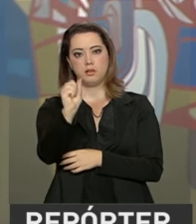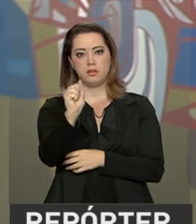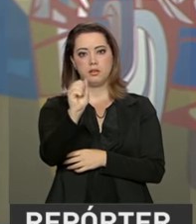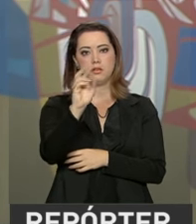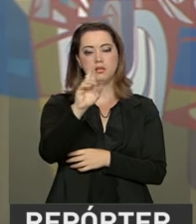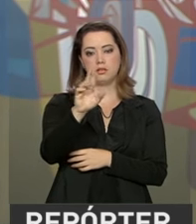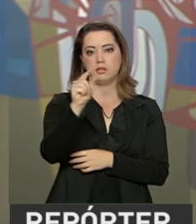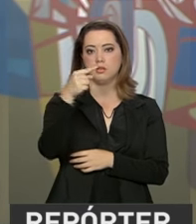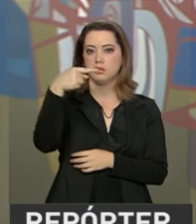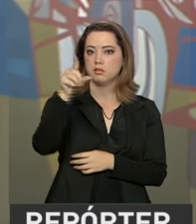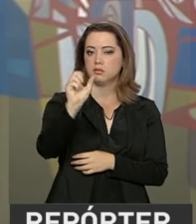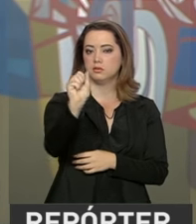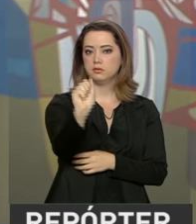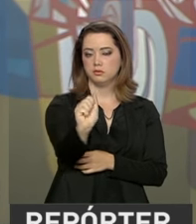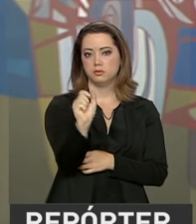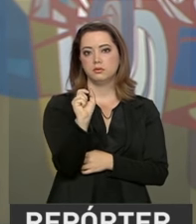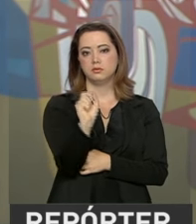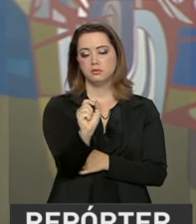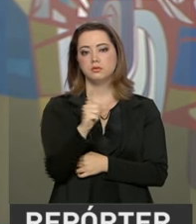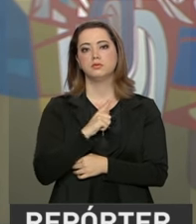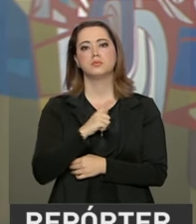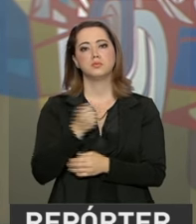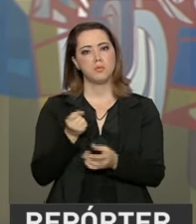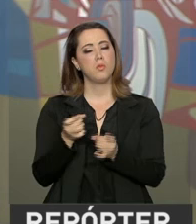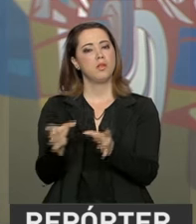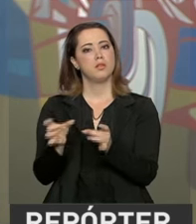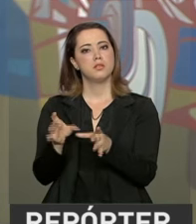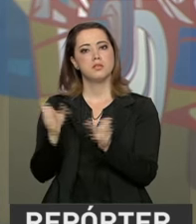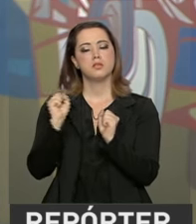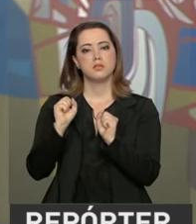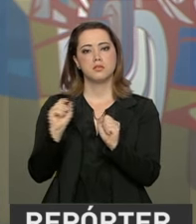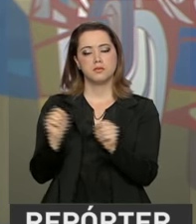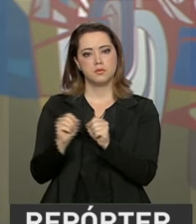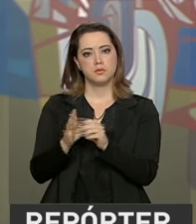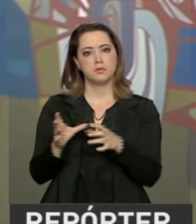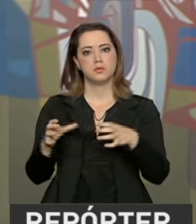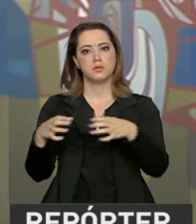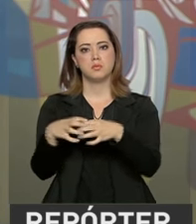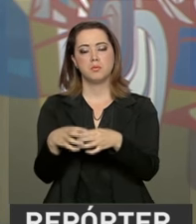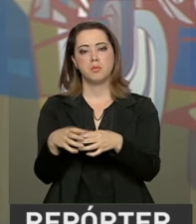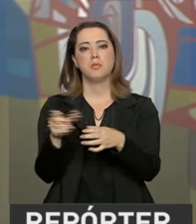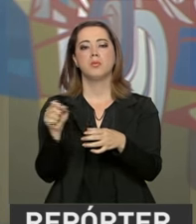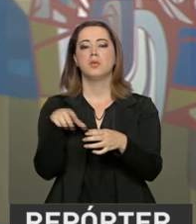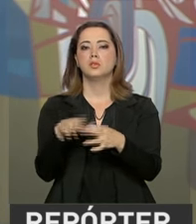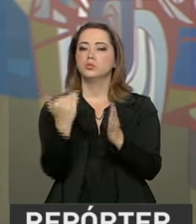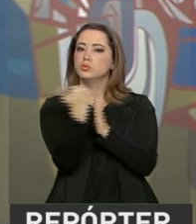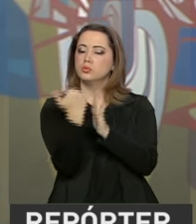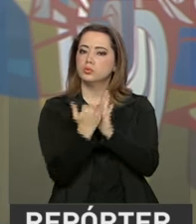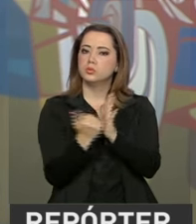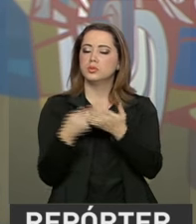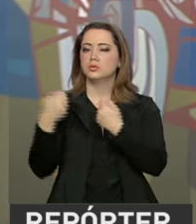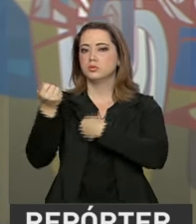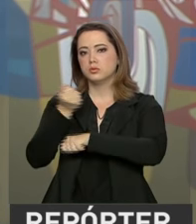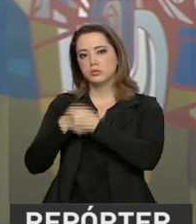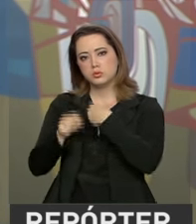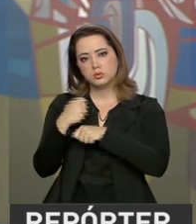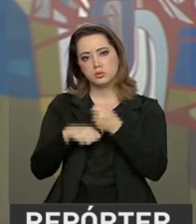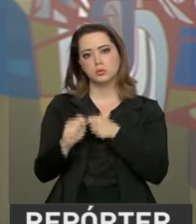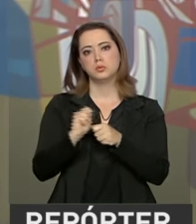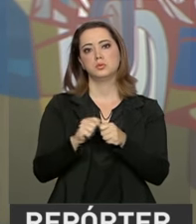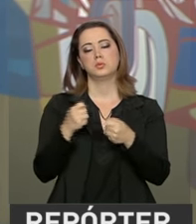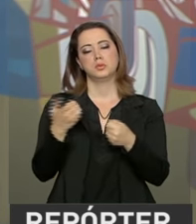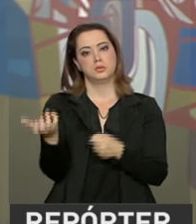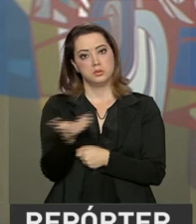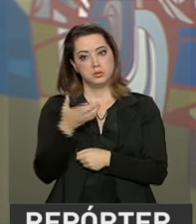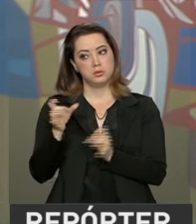bloco do da Petrobras nesse bloco faz parte do plano de desinvestimentos da estatal brasileira, que busca aí